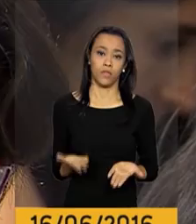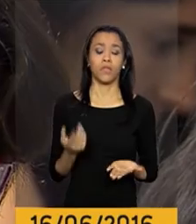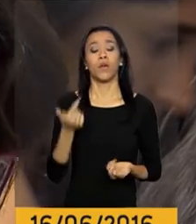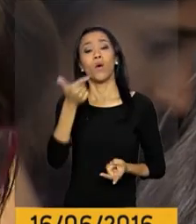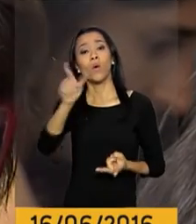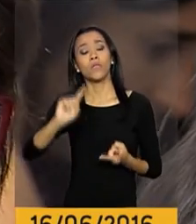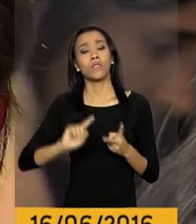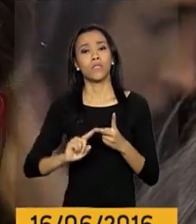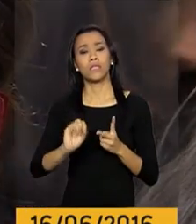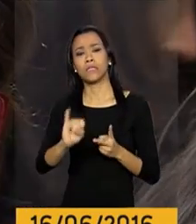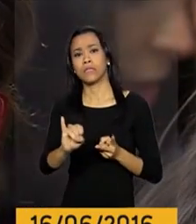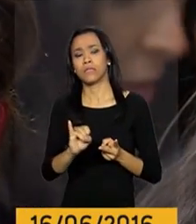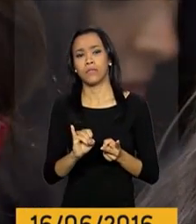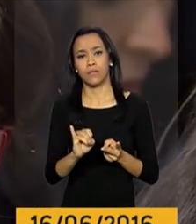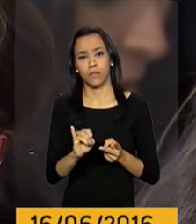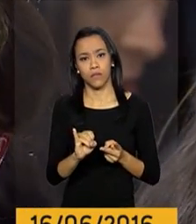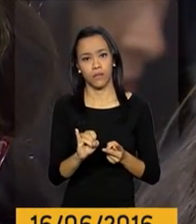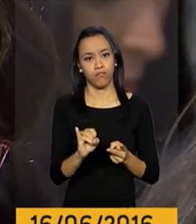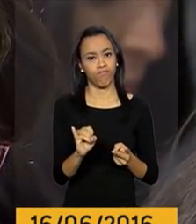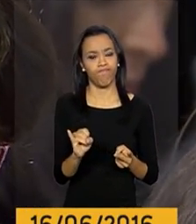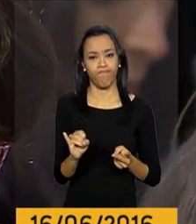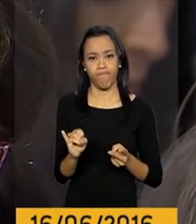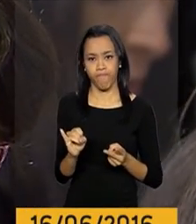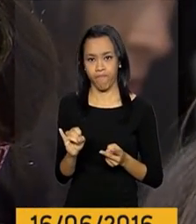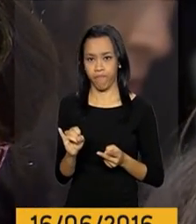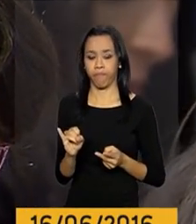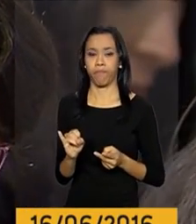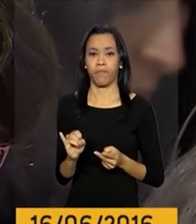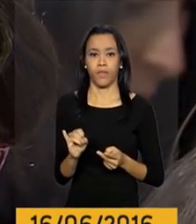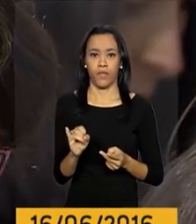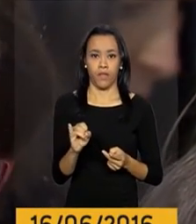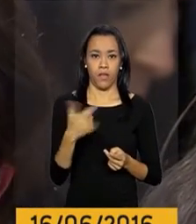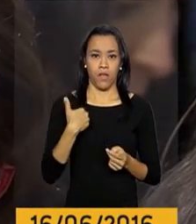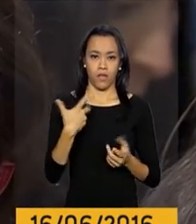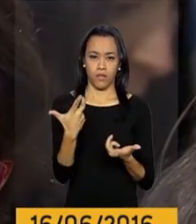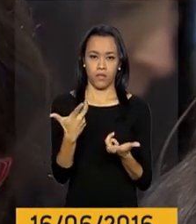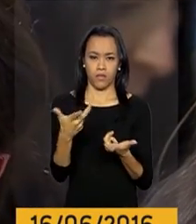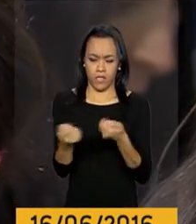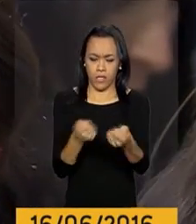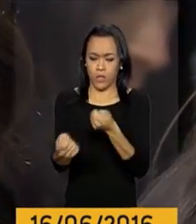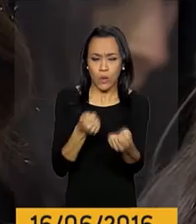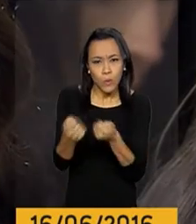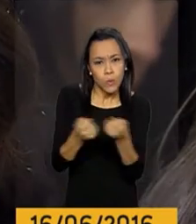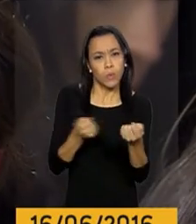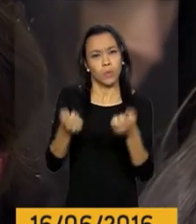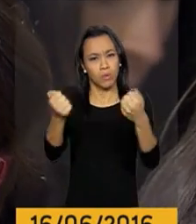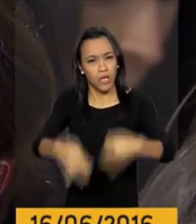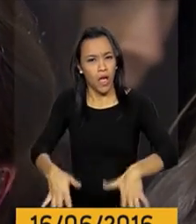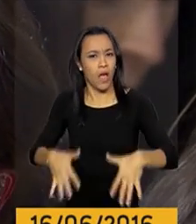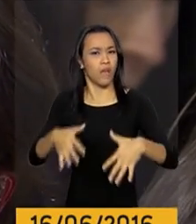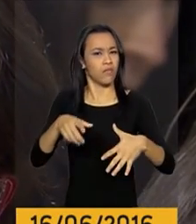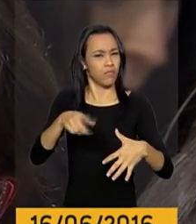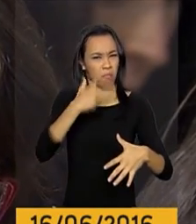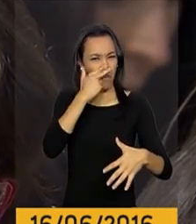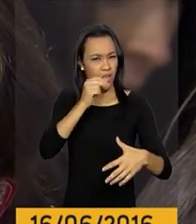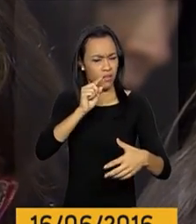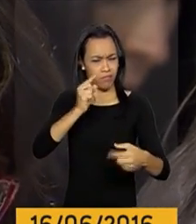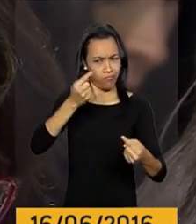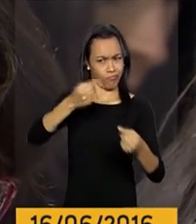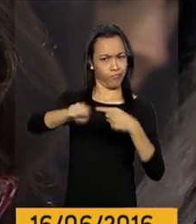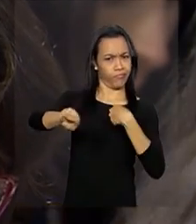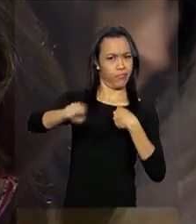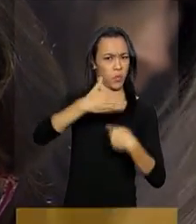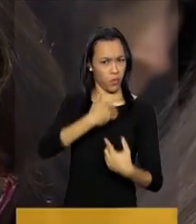presidente falou, se não vai em contraste com a contenção de gastos que o governo tem feito aí, se não é uma incoerência do